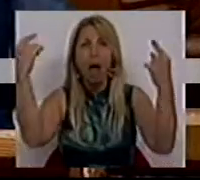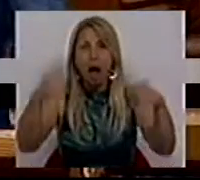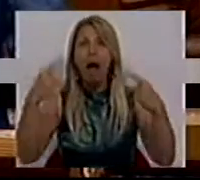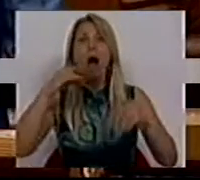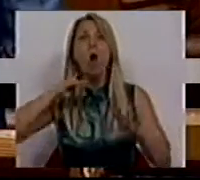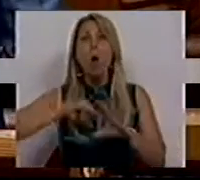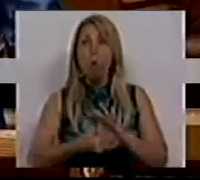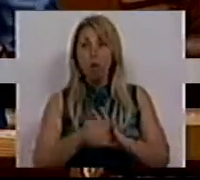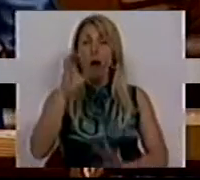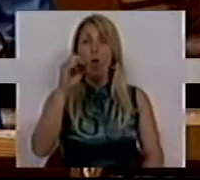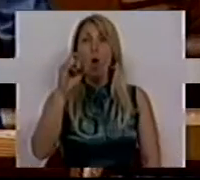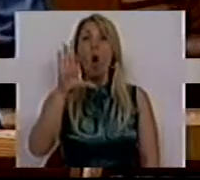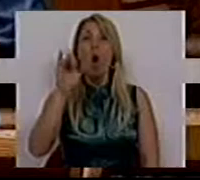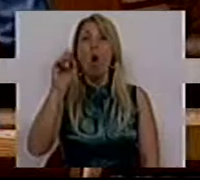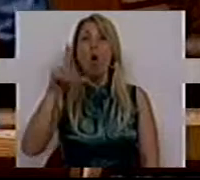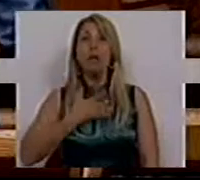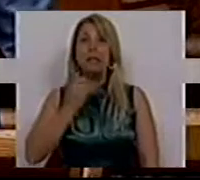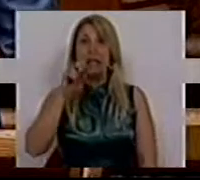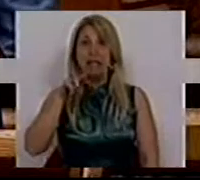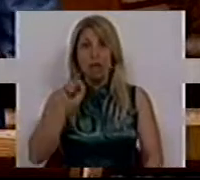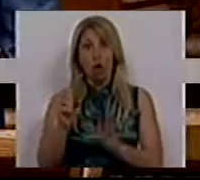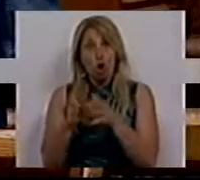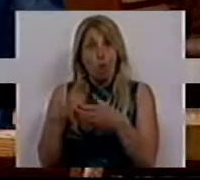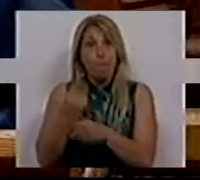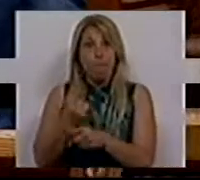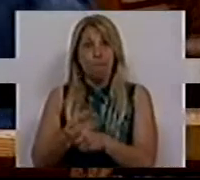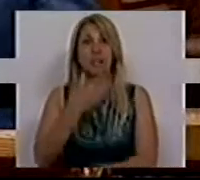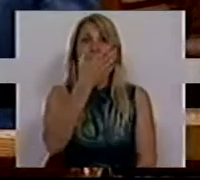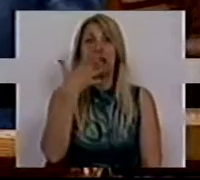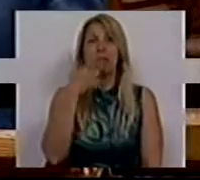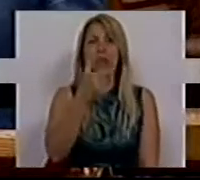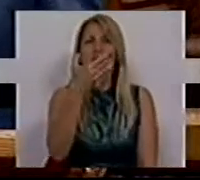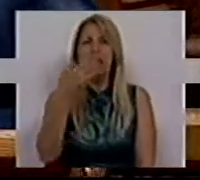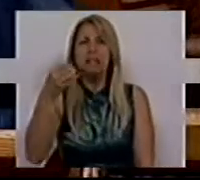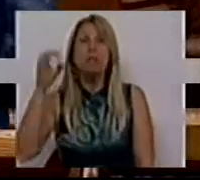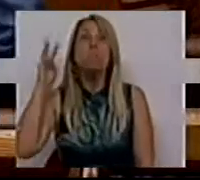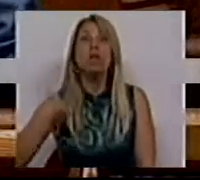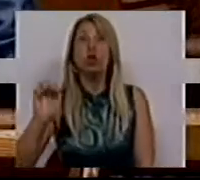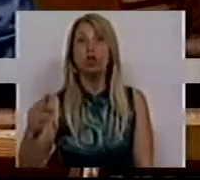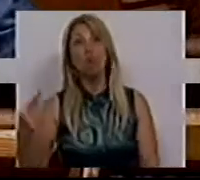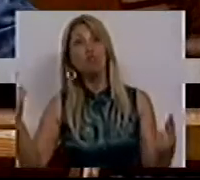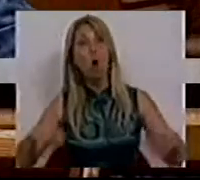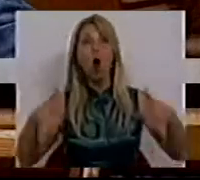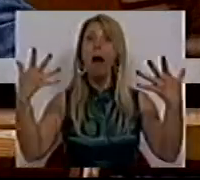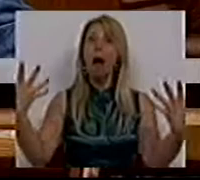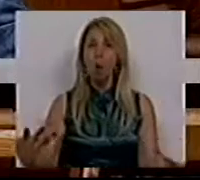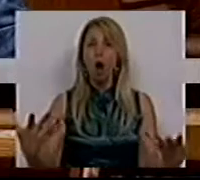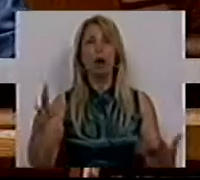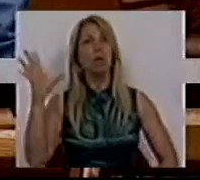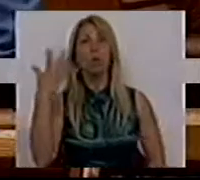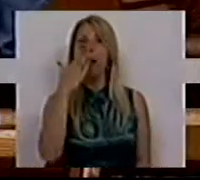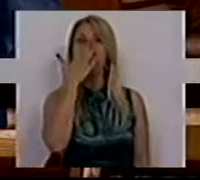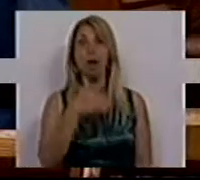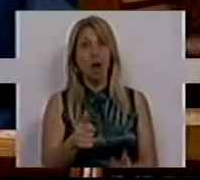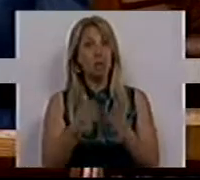um buraco das holdings do grupo de 7.700 milhões de euros e só agora, quando parece que tudo corre